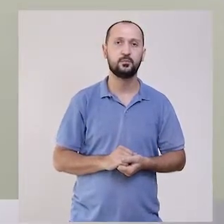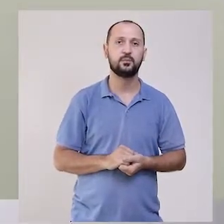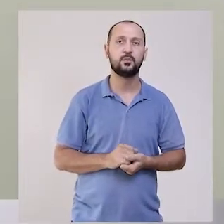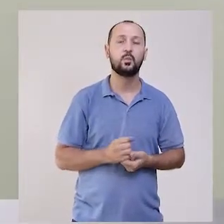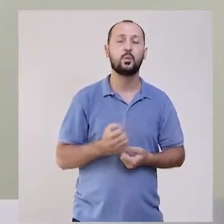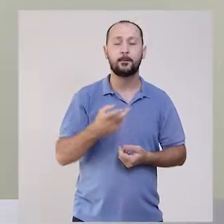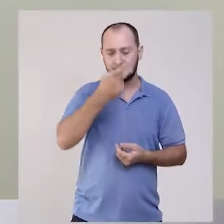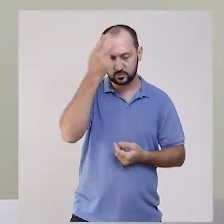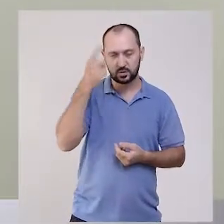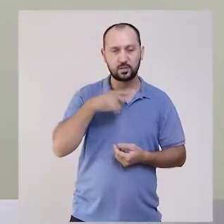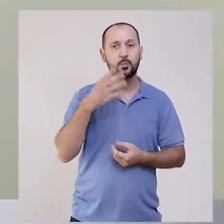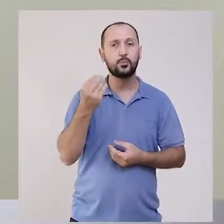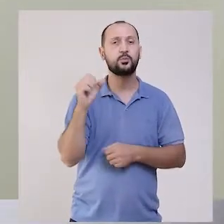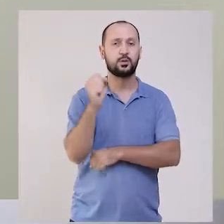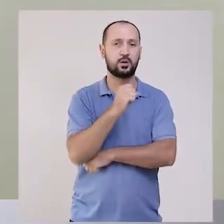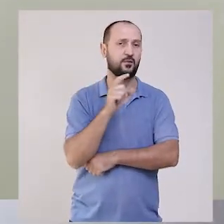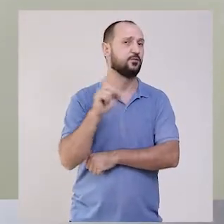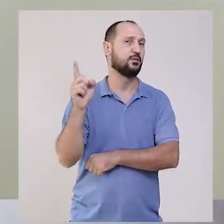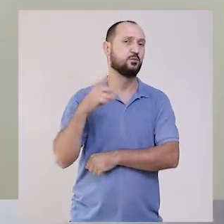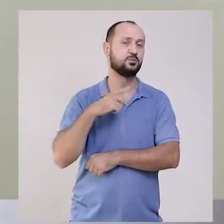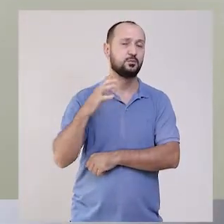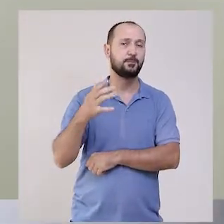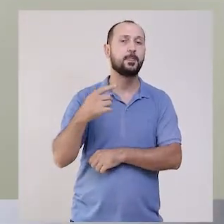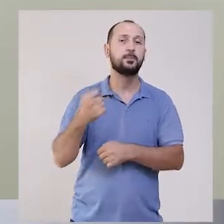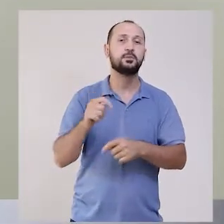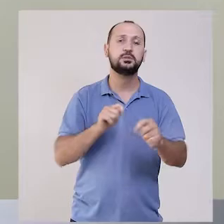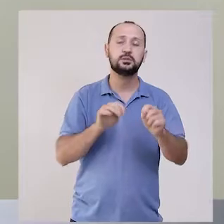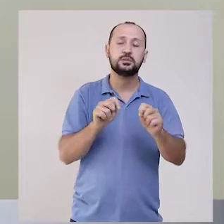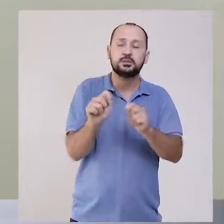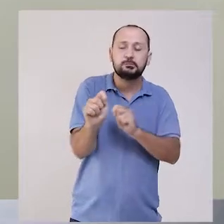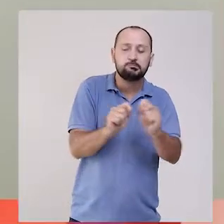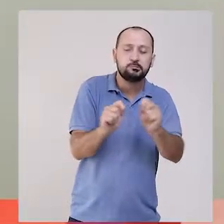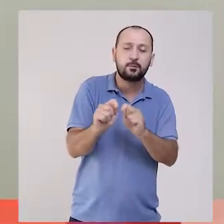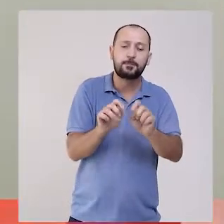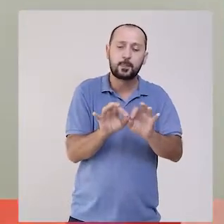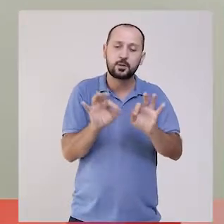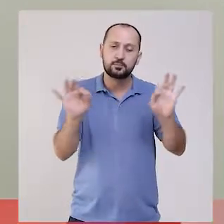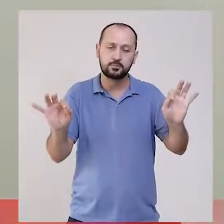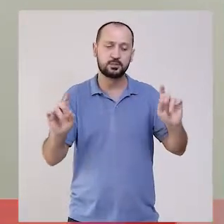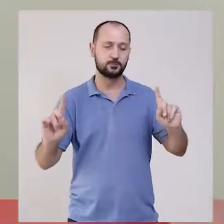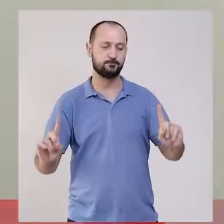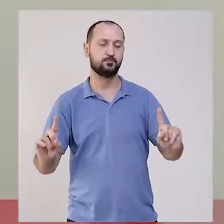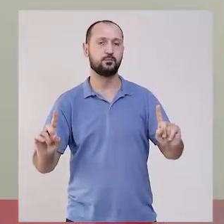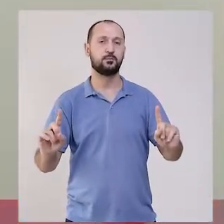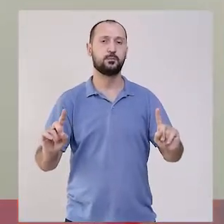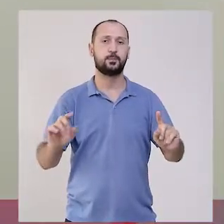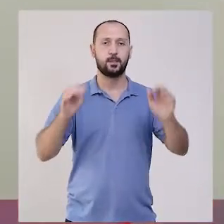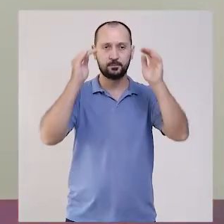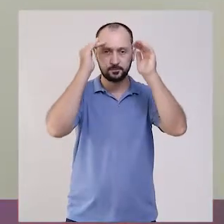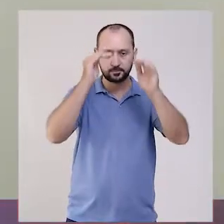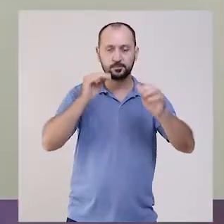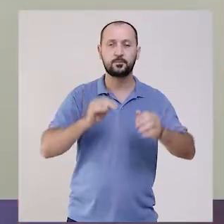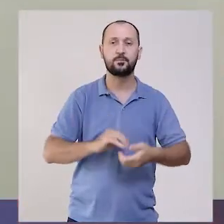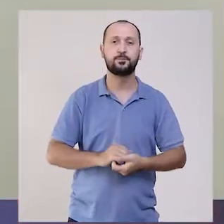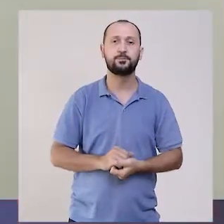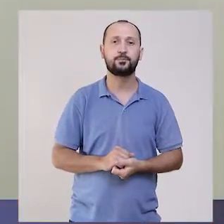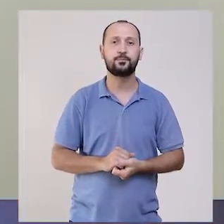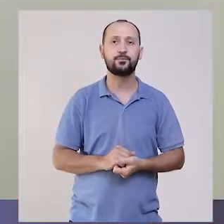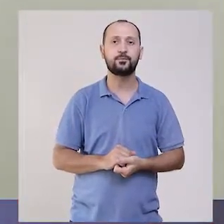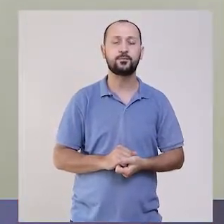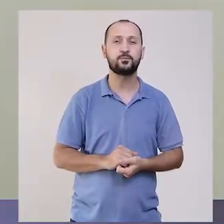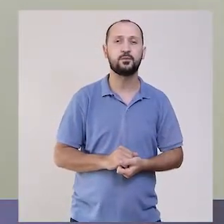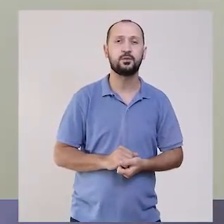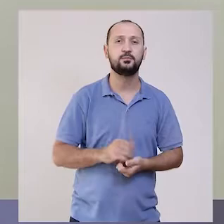a quantidade de pacientes tão grande. Mas, assim, tem que manter uma distância respeitável, uma distância